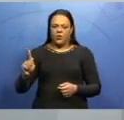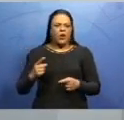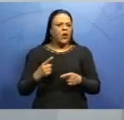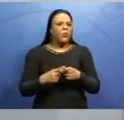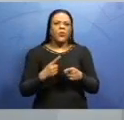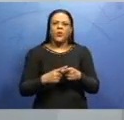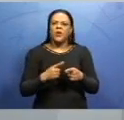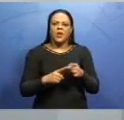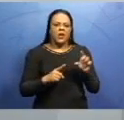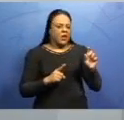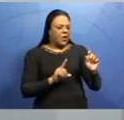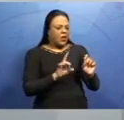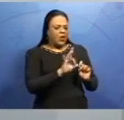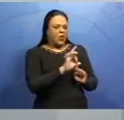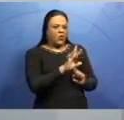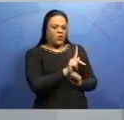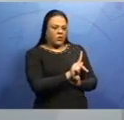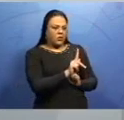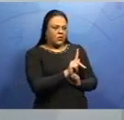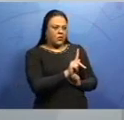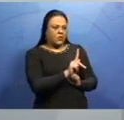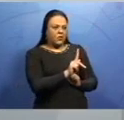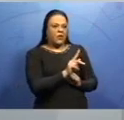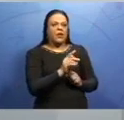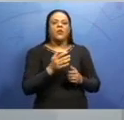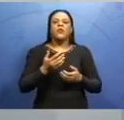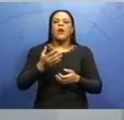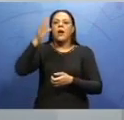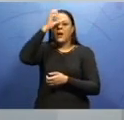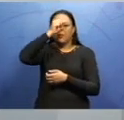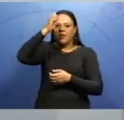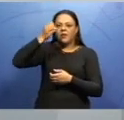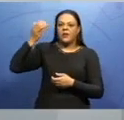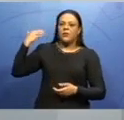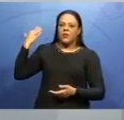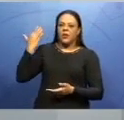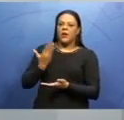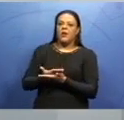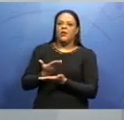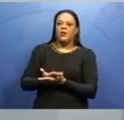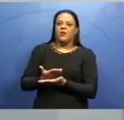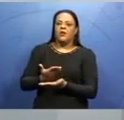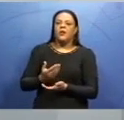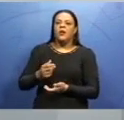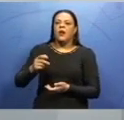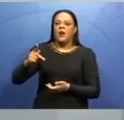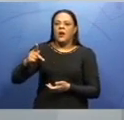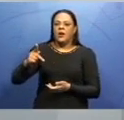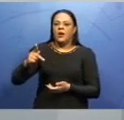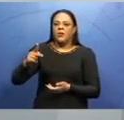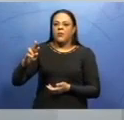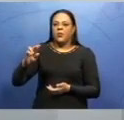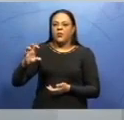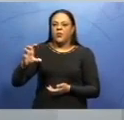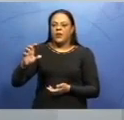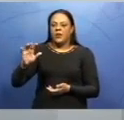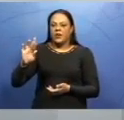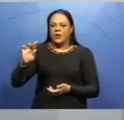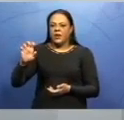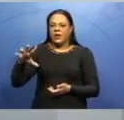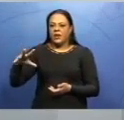professora Renata que esse símbolo aí, né? Porque está as iniciais da palavra em